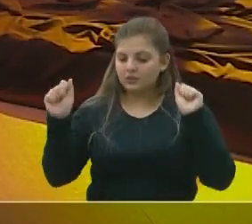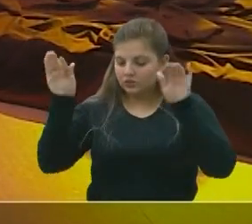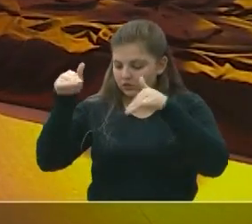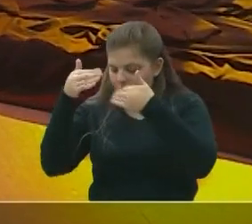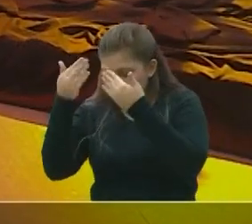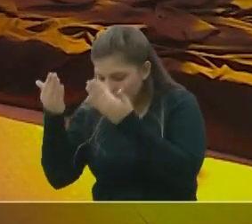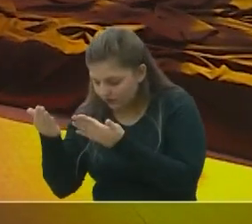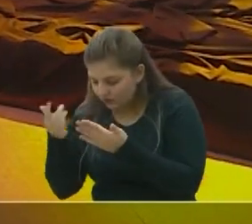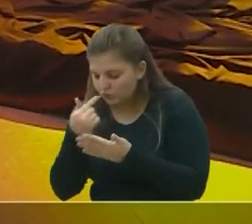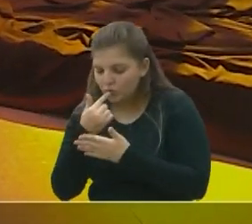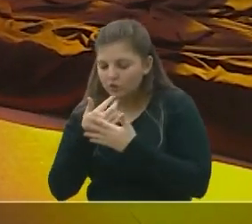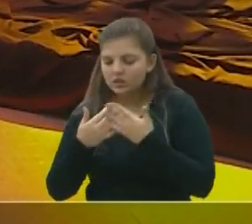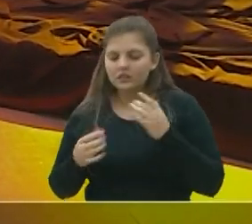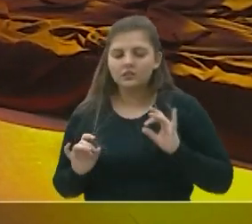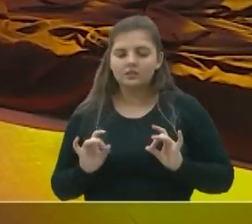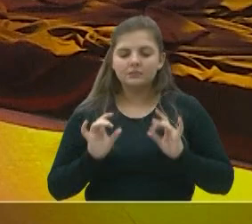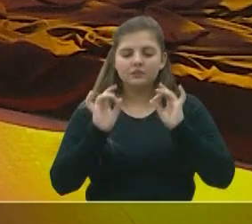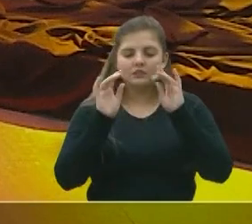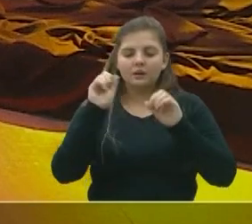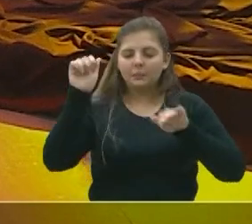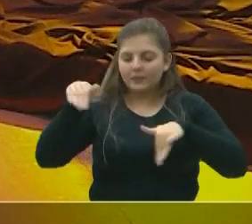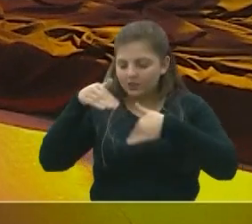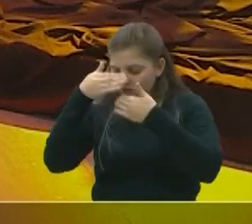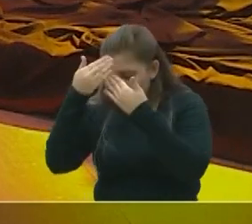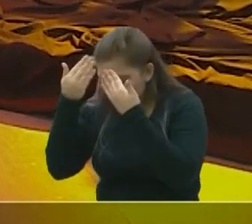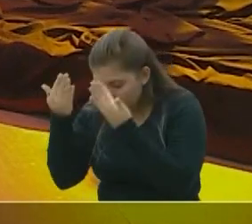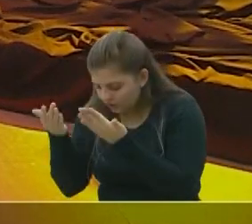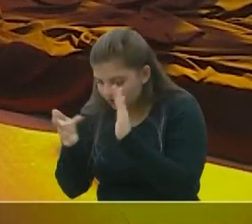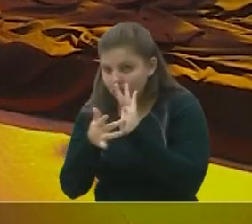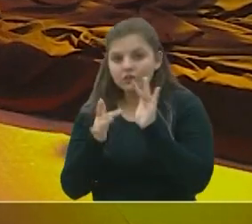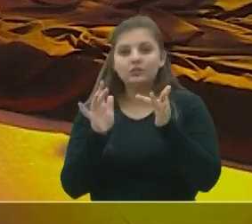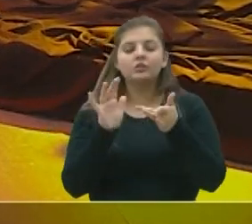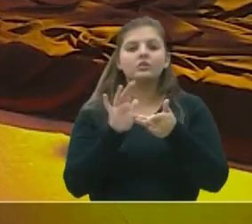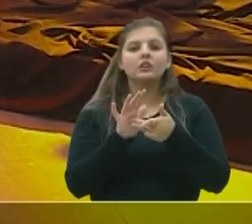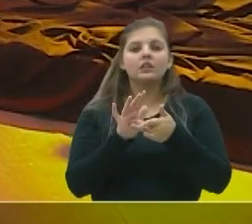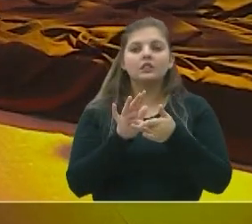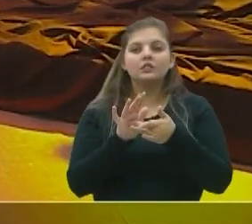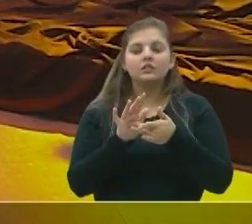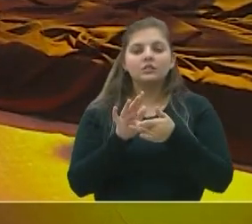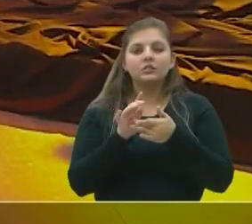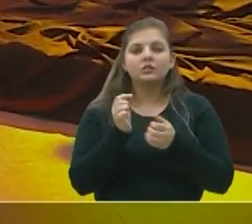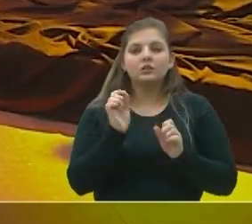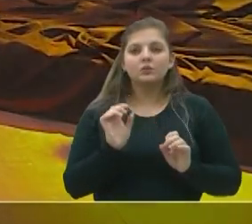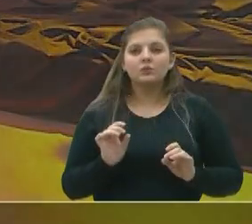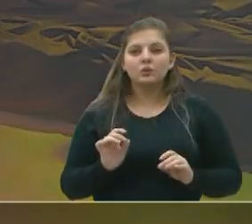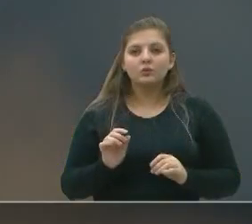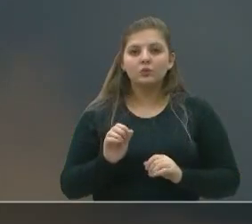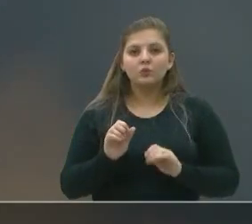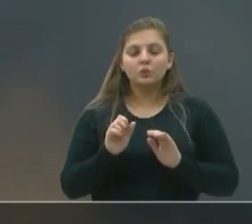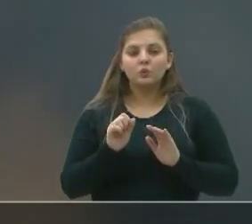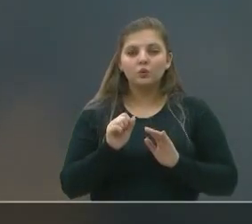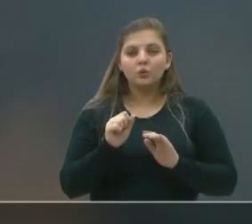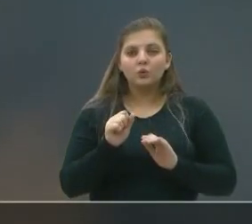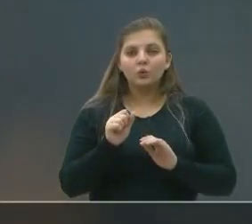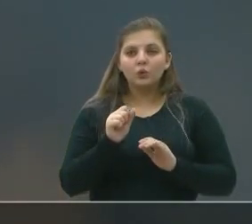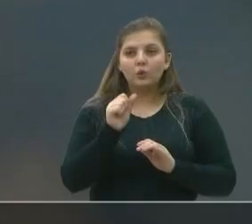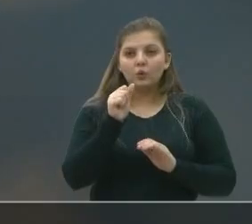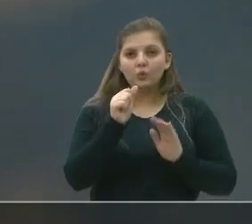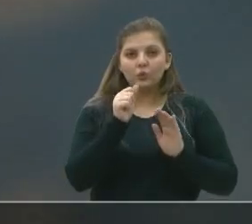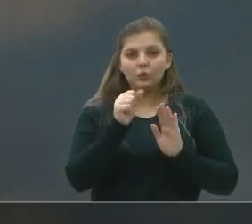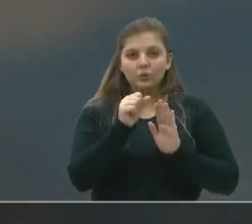preciosíssimo sangue. Bendito seja Jesus Cristo, no santíssimo sacramento do